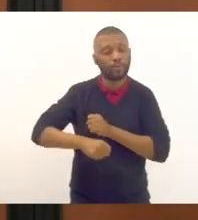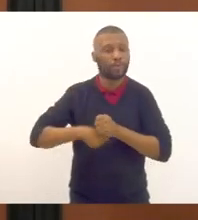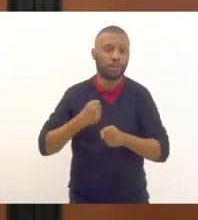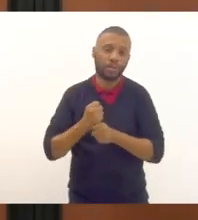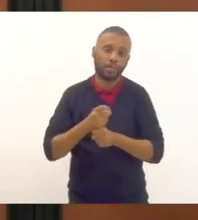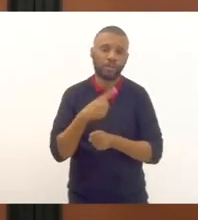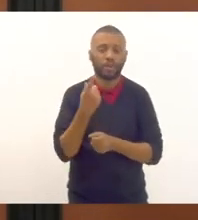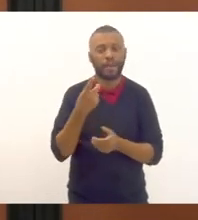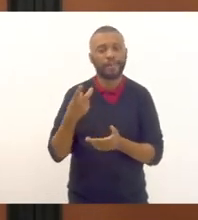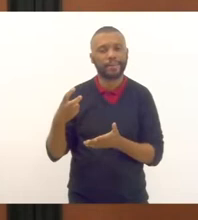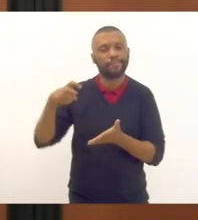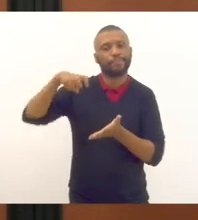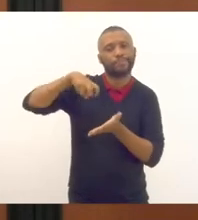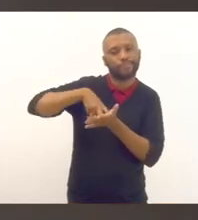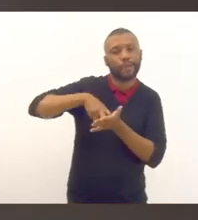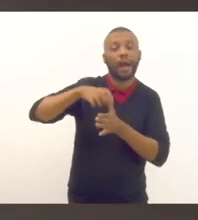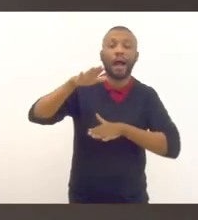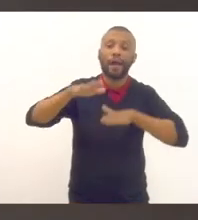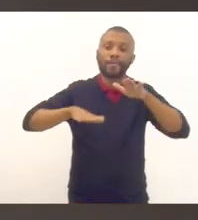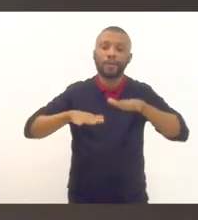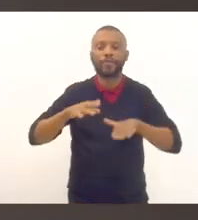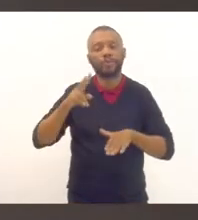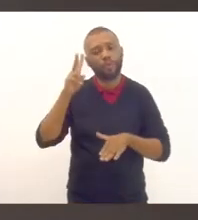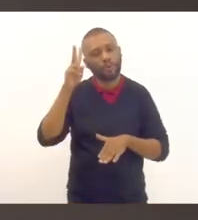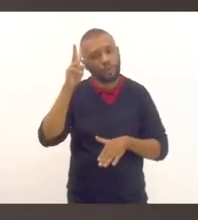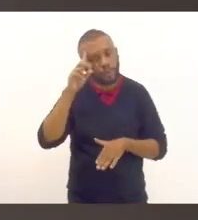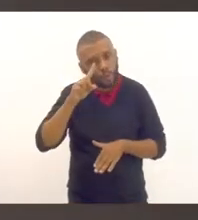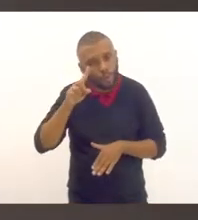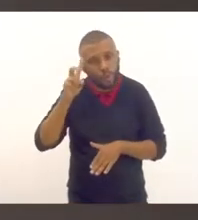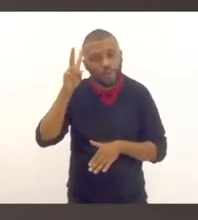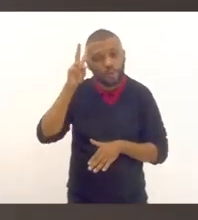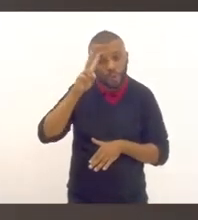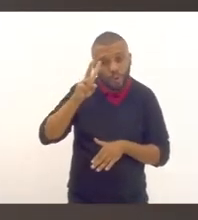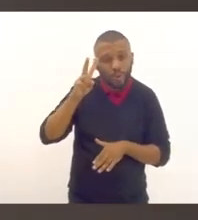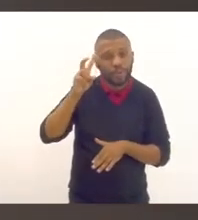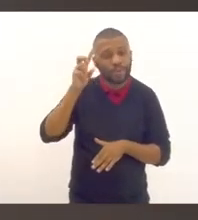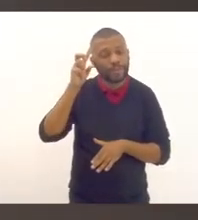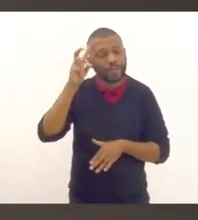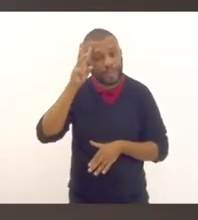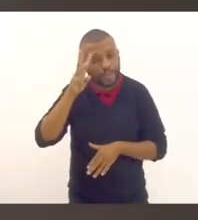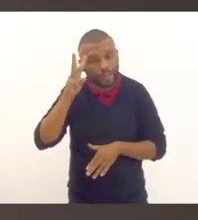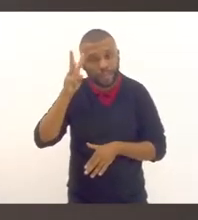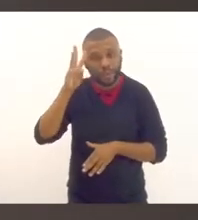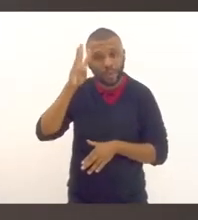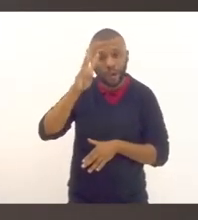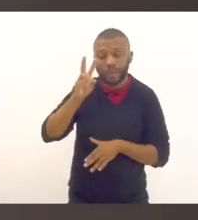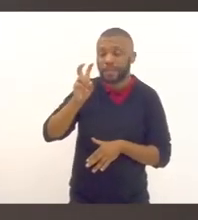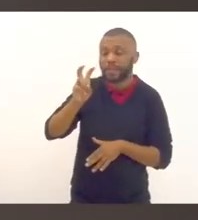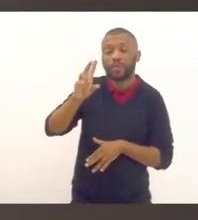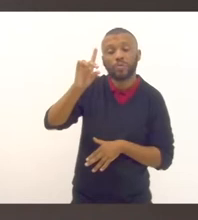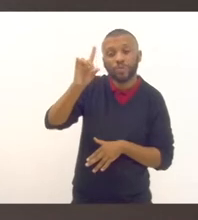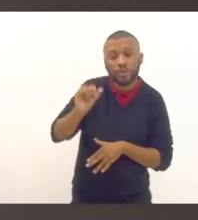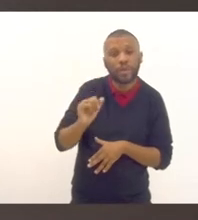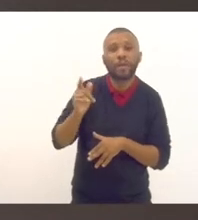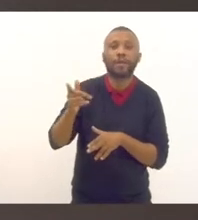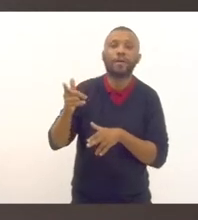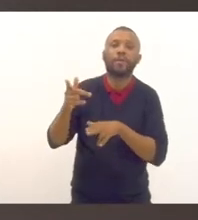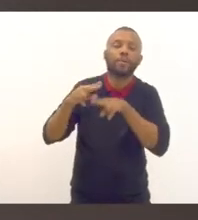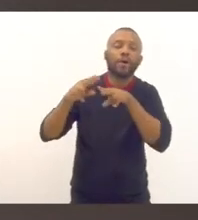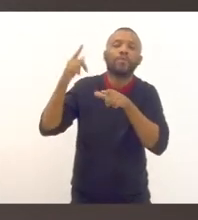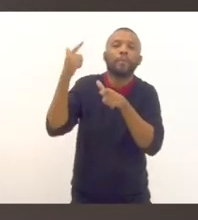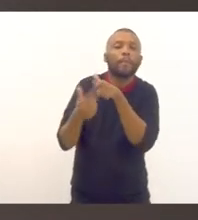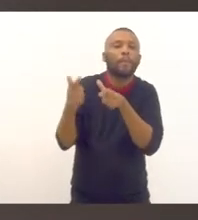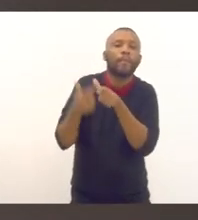é penalizado, às vezes, por 1, 2, 3, 4, 5 dias por causa da vistoria. É um problema, uma perda